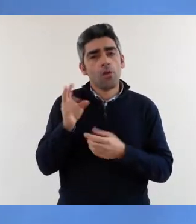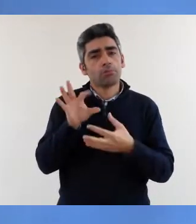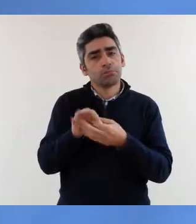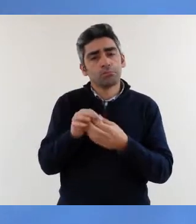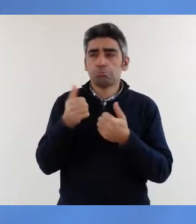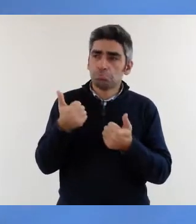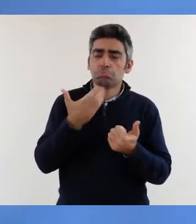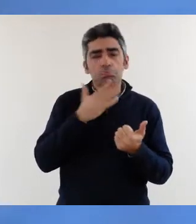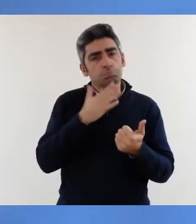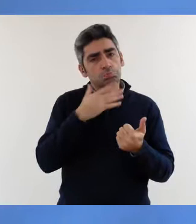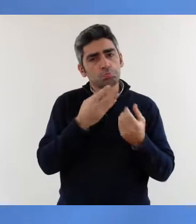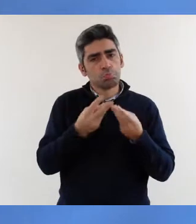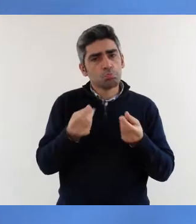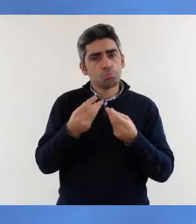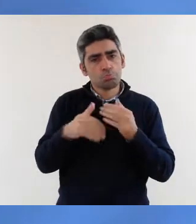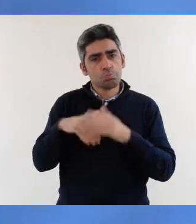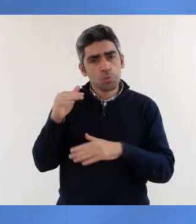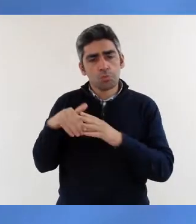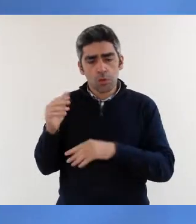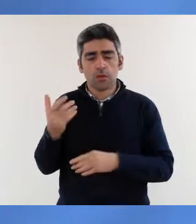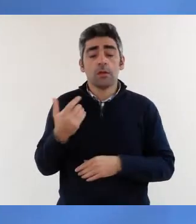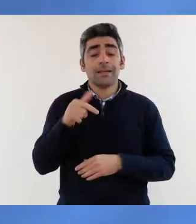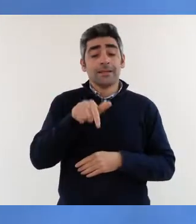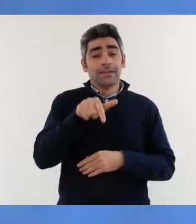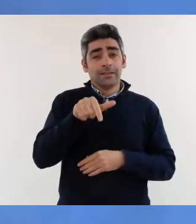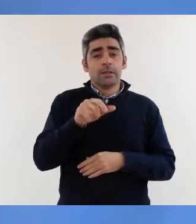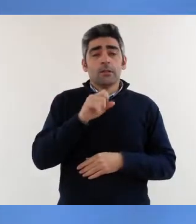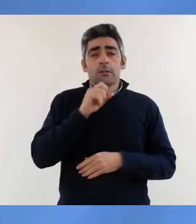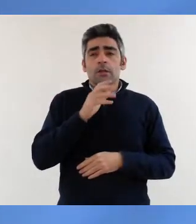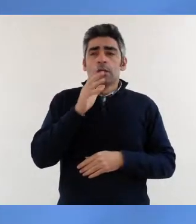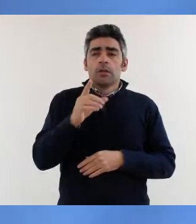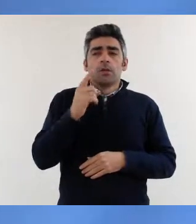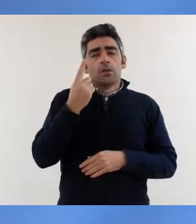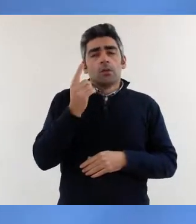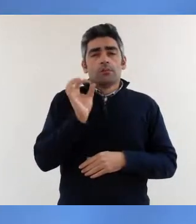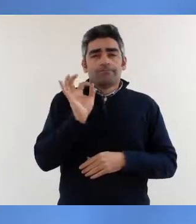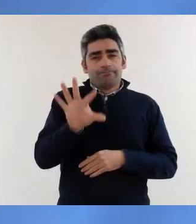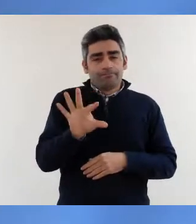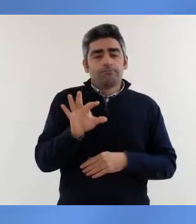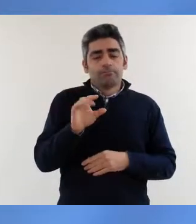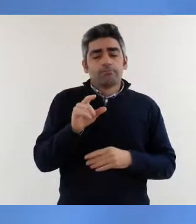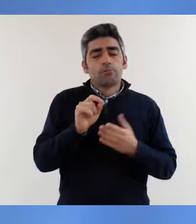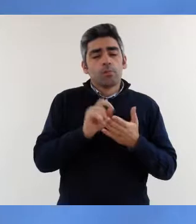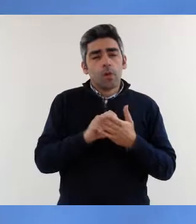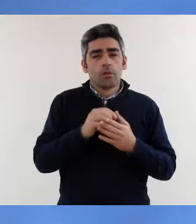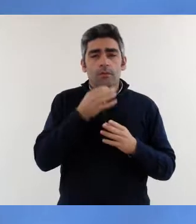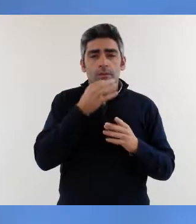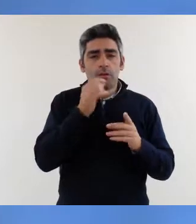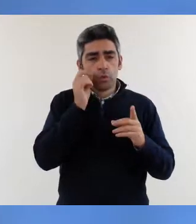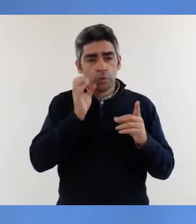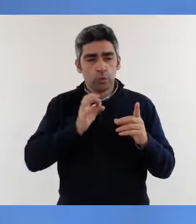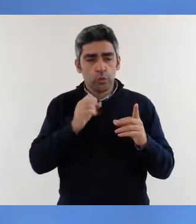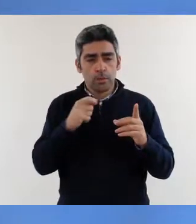às exigências colocadas pelo ano e aqui não posso deixar de introduzir uma